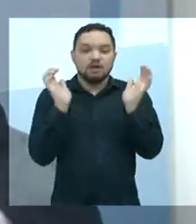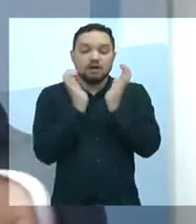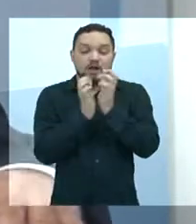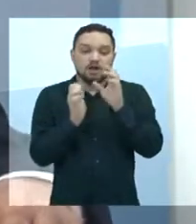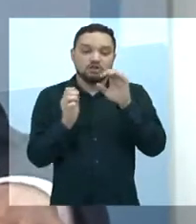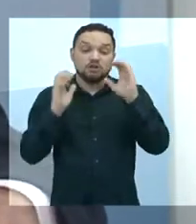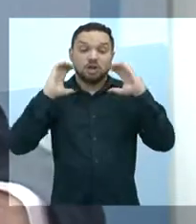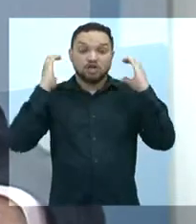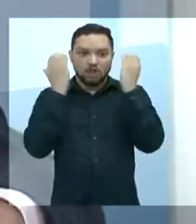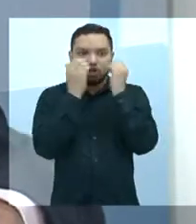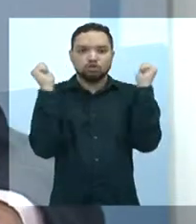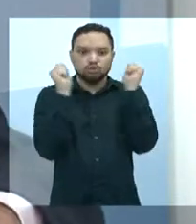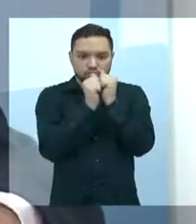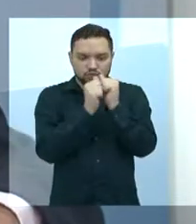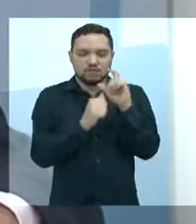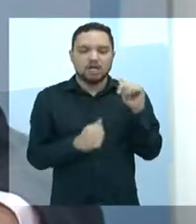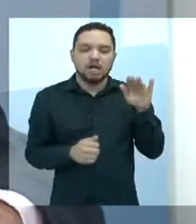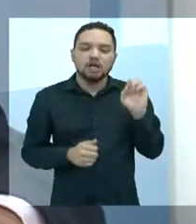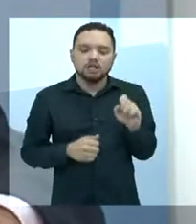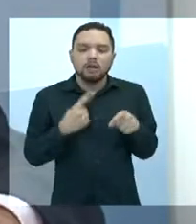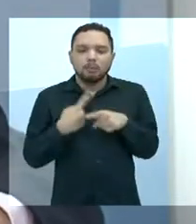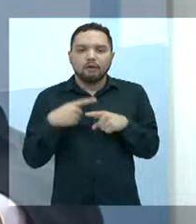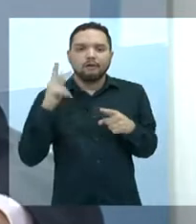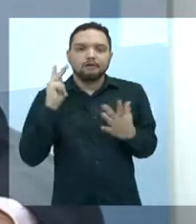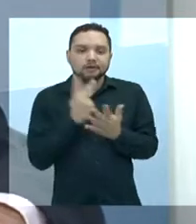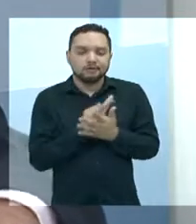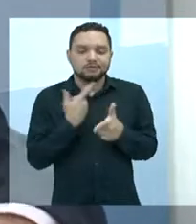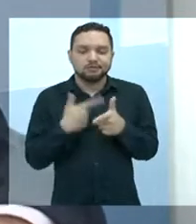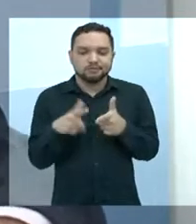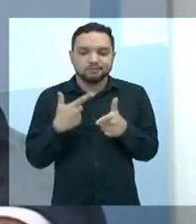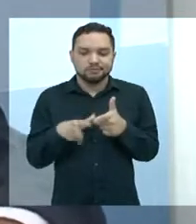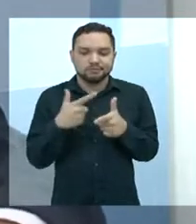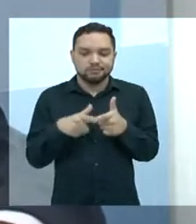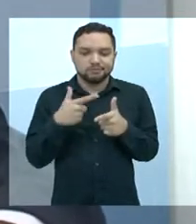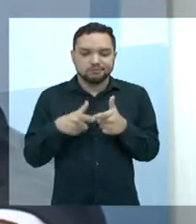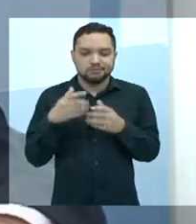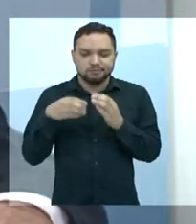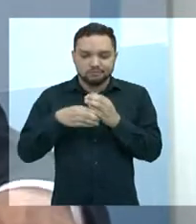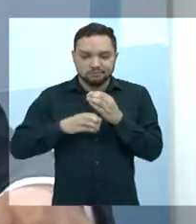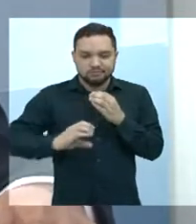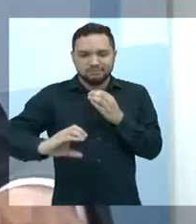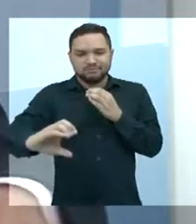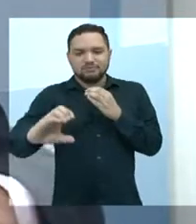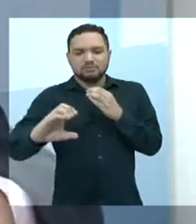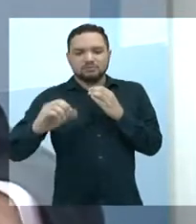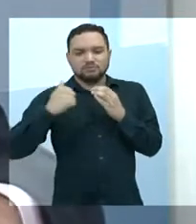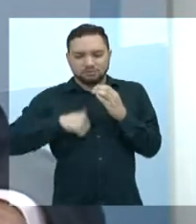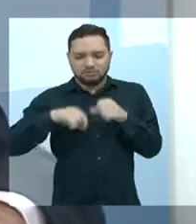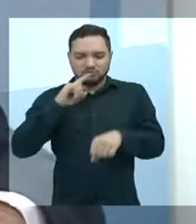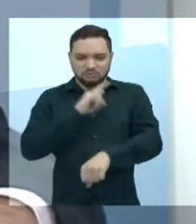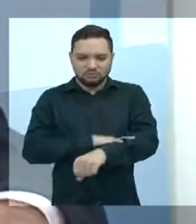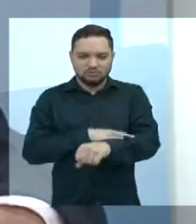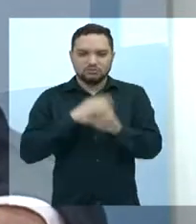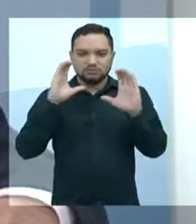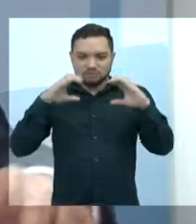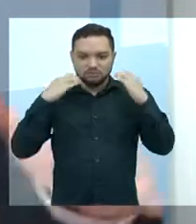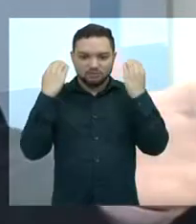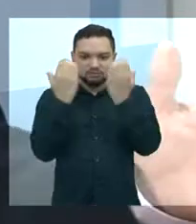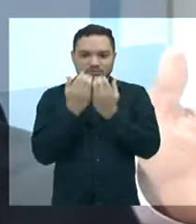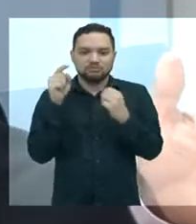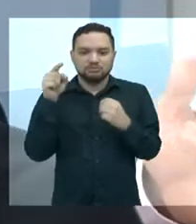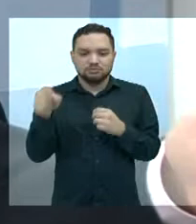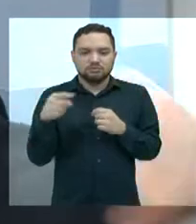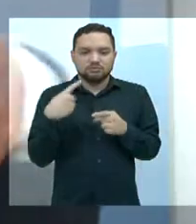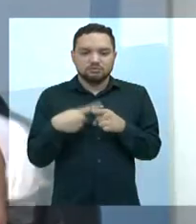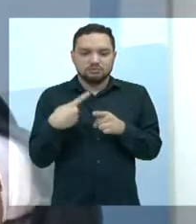Castelão, tratando de alguns problemas do saneamento do Esplanada do Castelão, que o saneamento começou